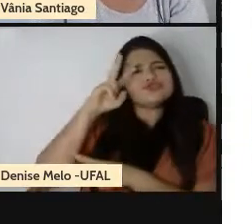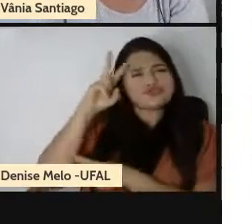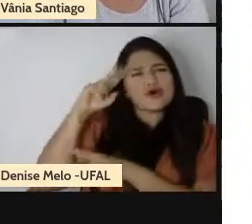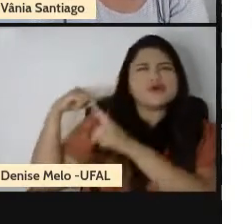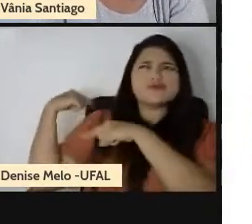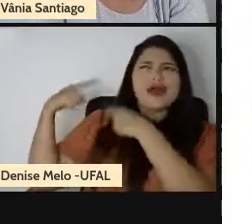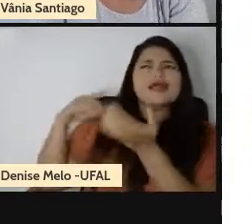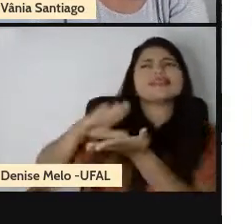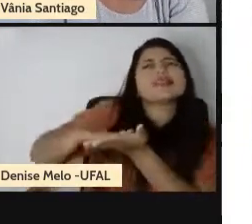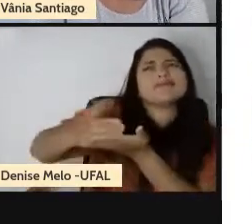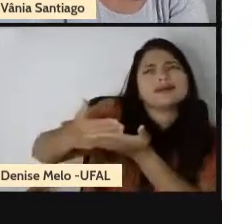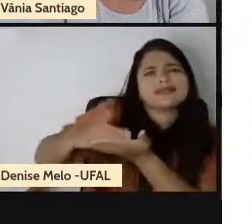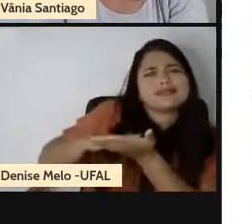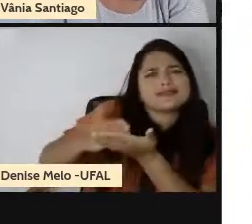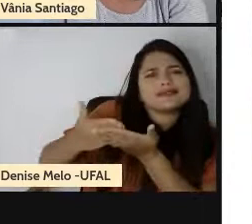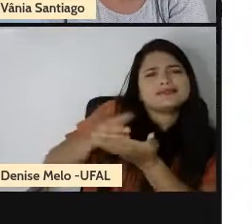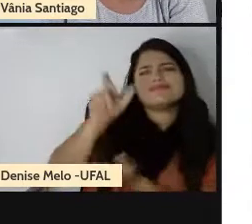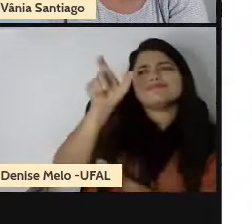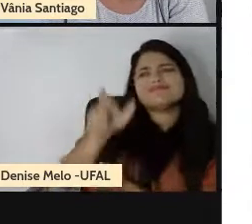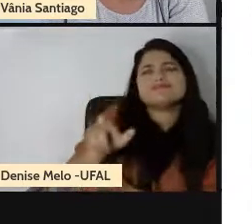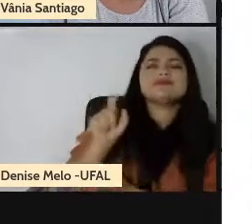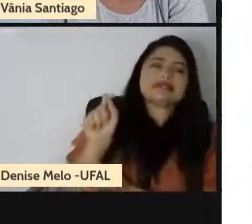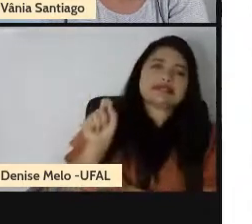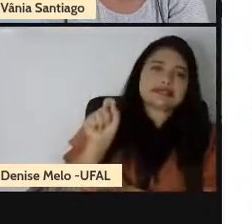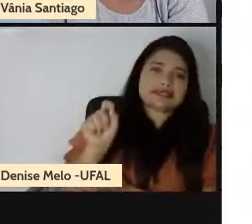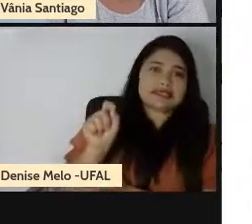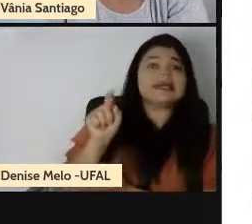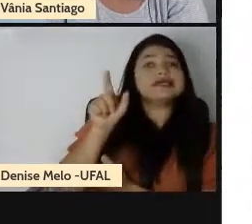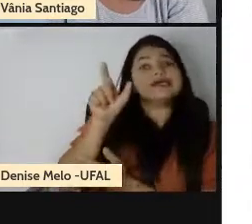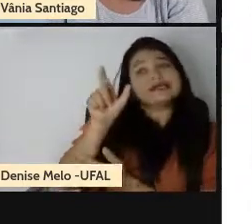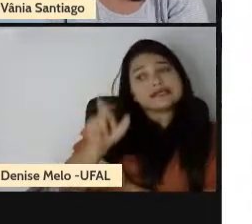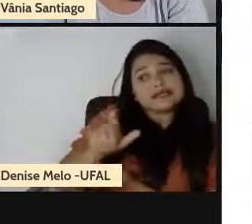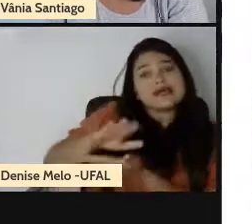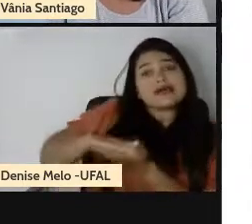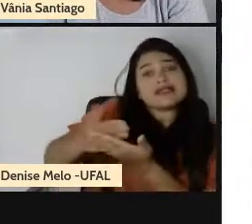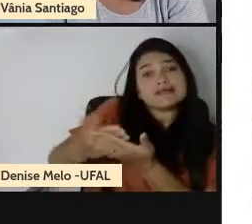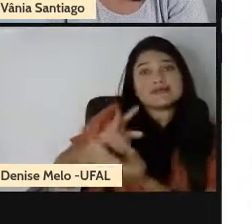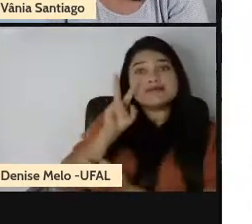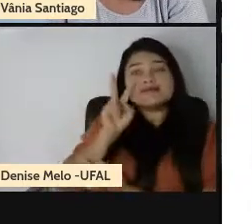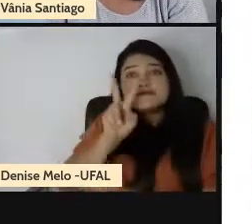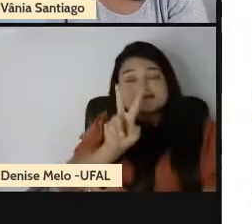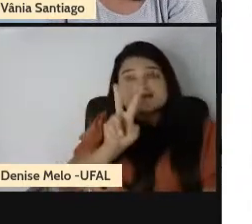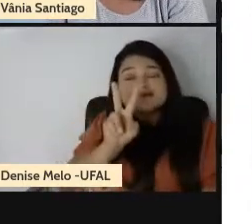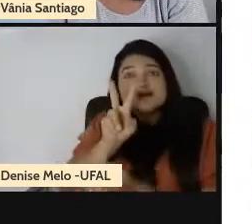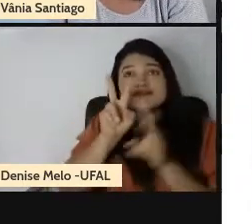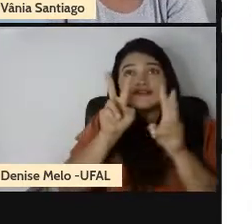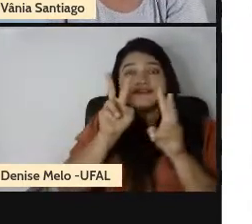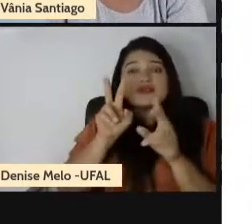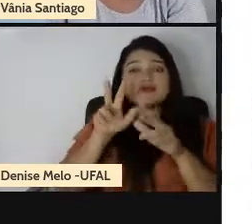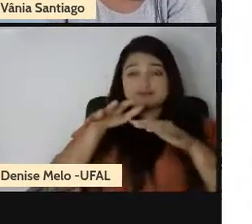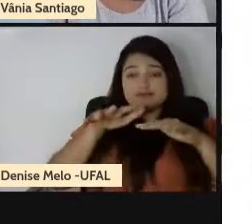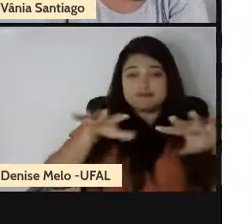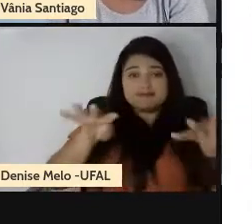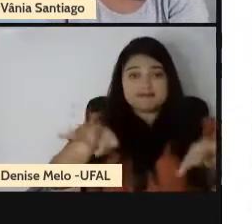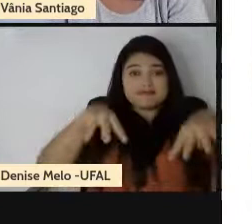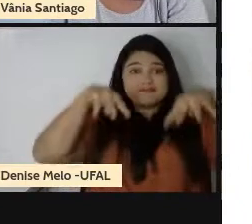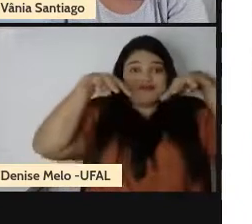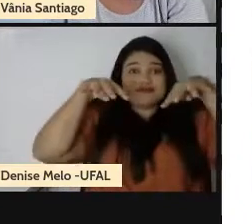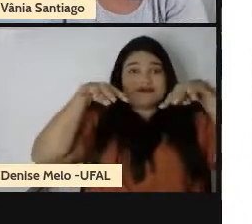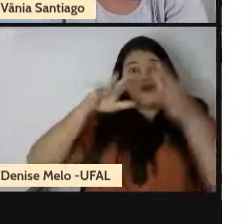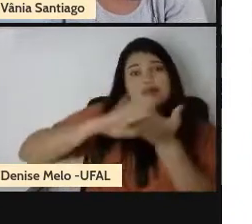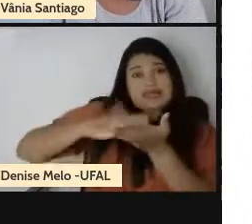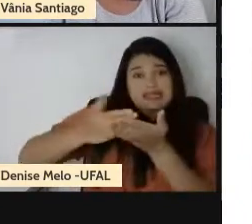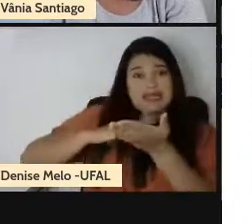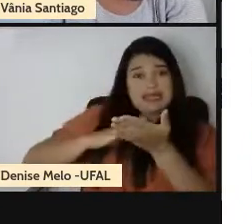pensando no intérprete que está posicionado com contato visual com o público. Então, a gente tem uma foto do intérprete sentado, é uma